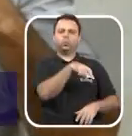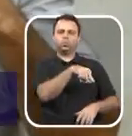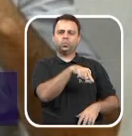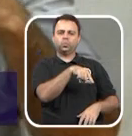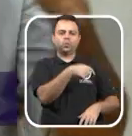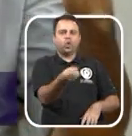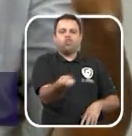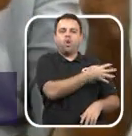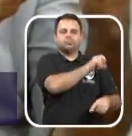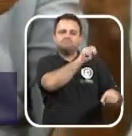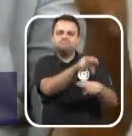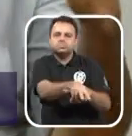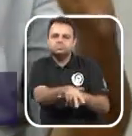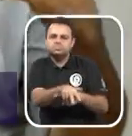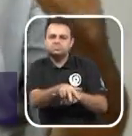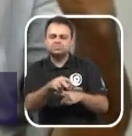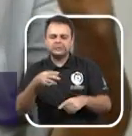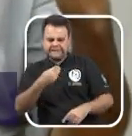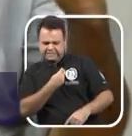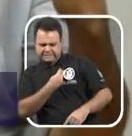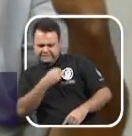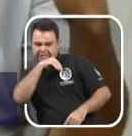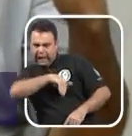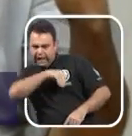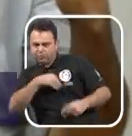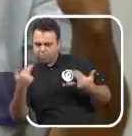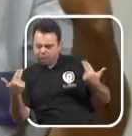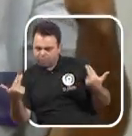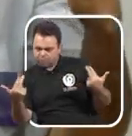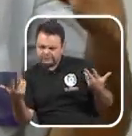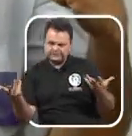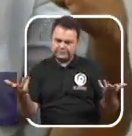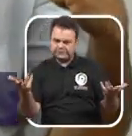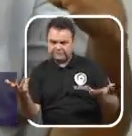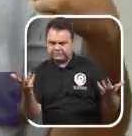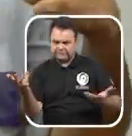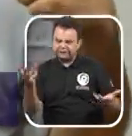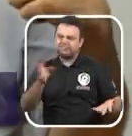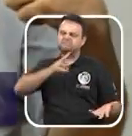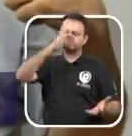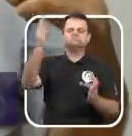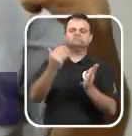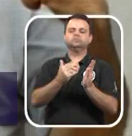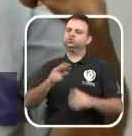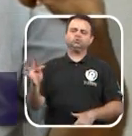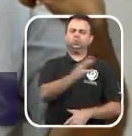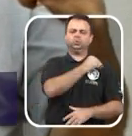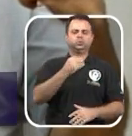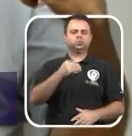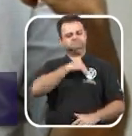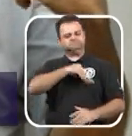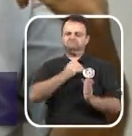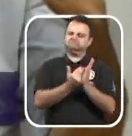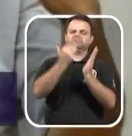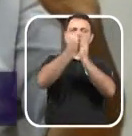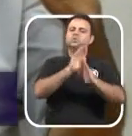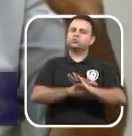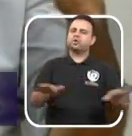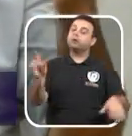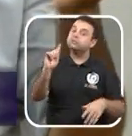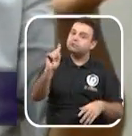pode acontecer. Então não é só o senhor resolver a questão do piso, resolver do piso e também dar o